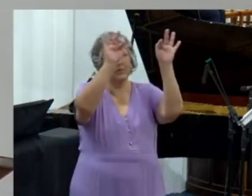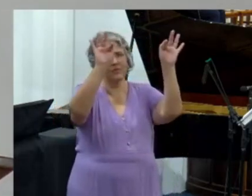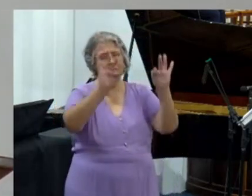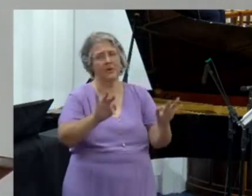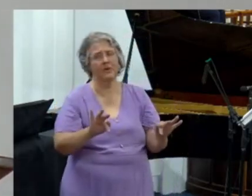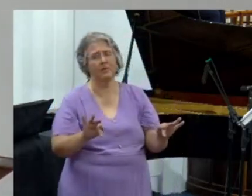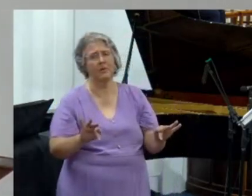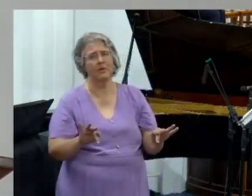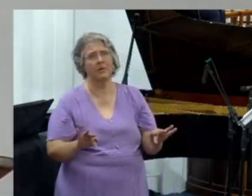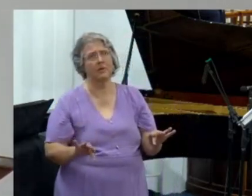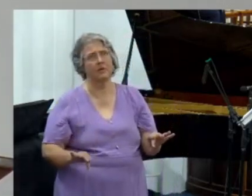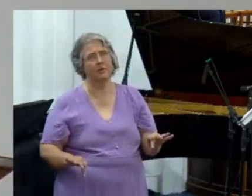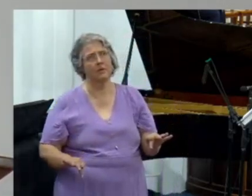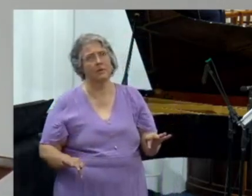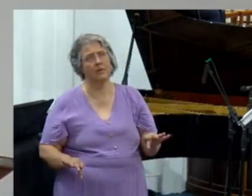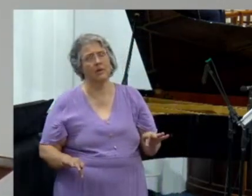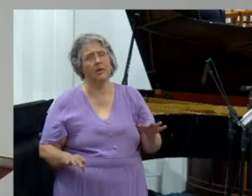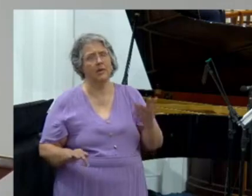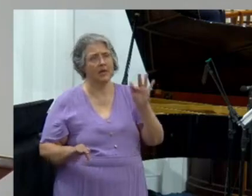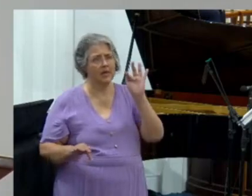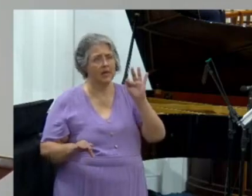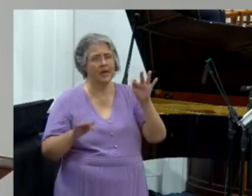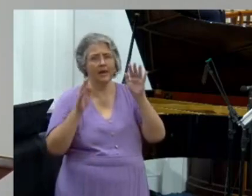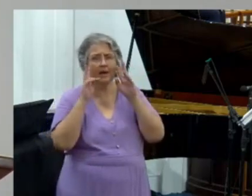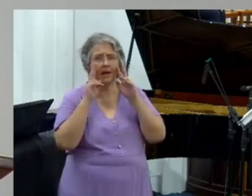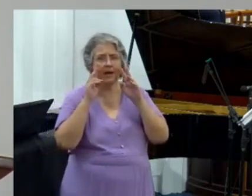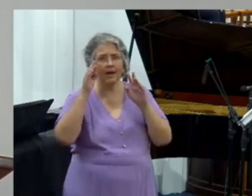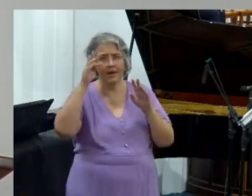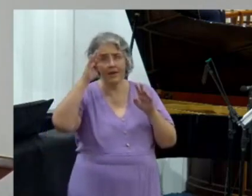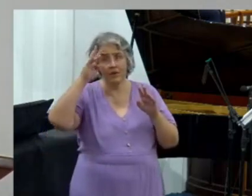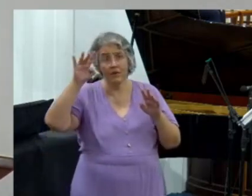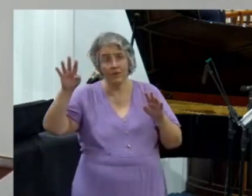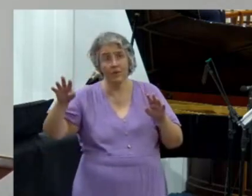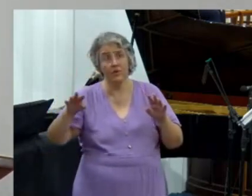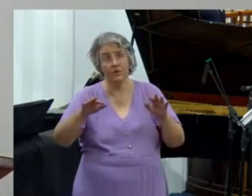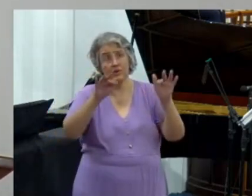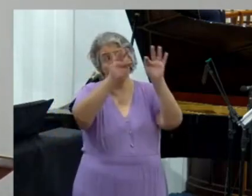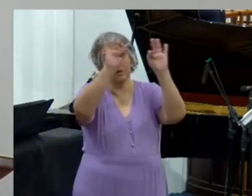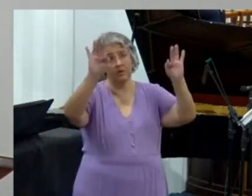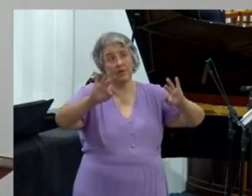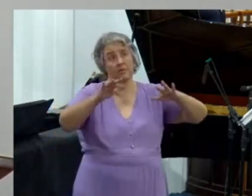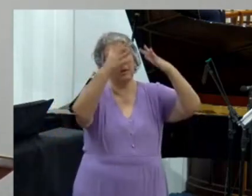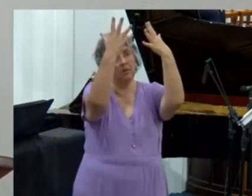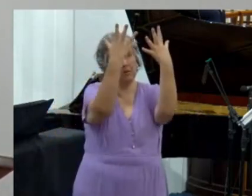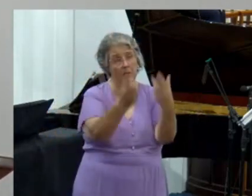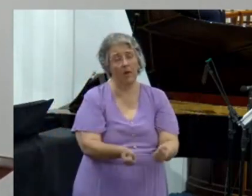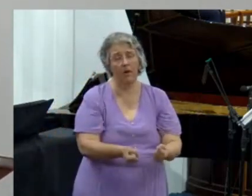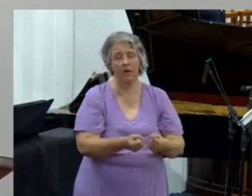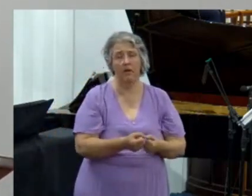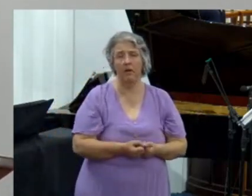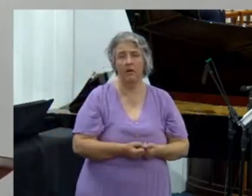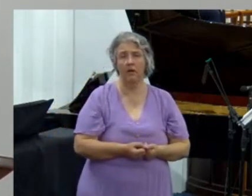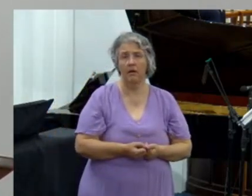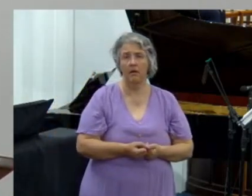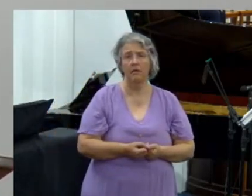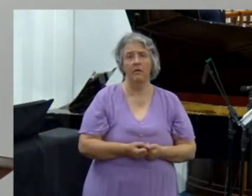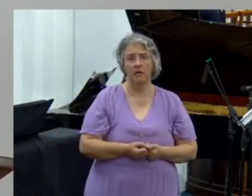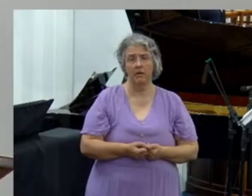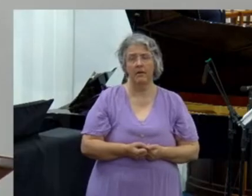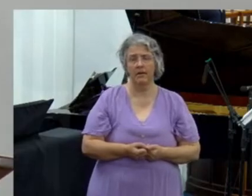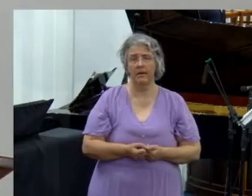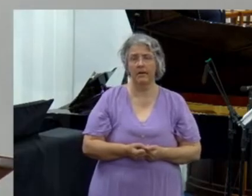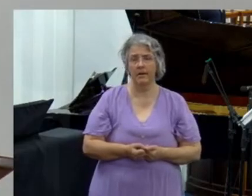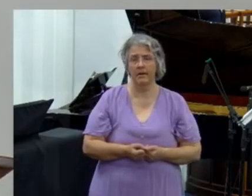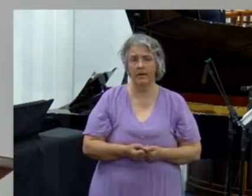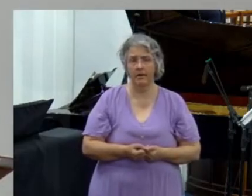derradeira de que o templo seria destruído, o templo de Salomão, construído lá no ano 1000 a.C., seria destruído. Esta